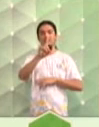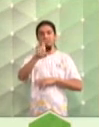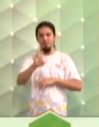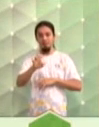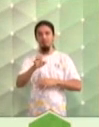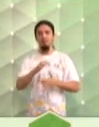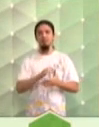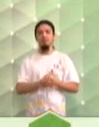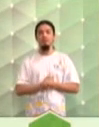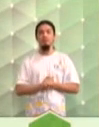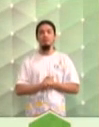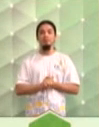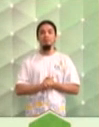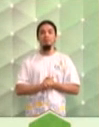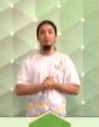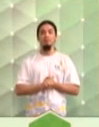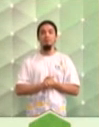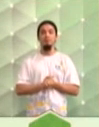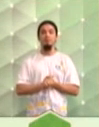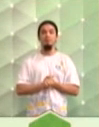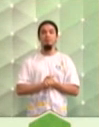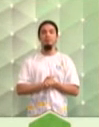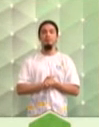E o número